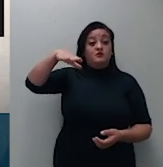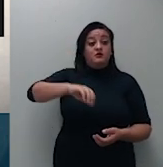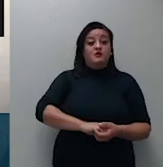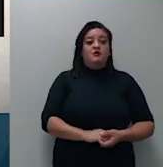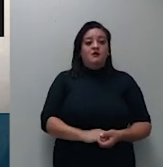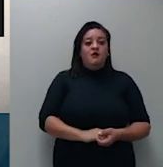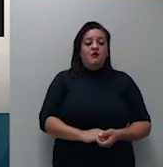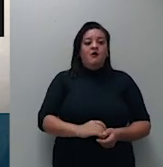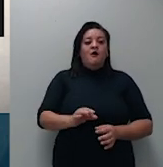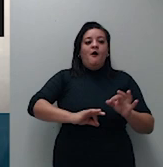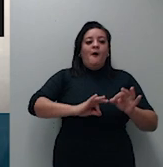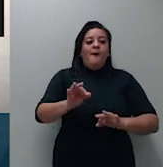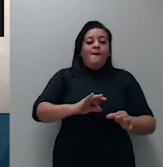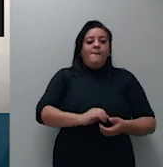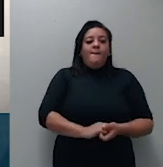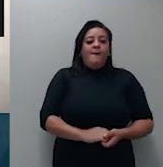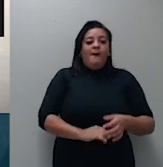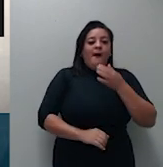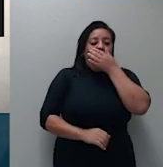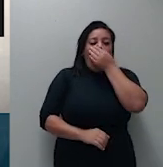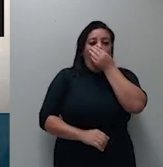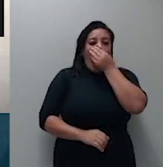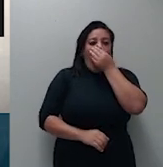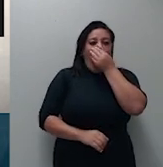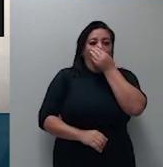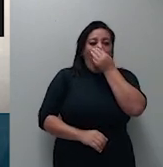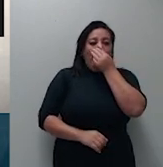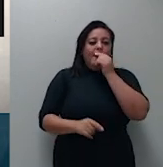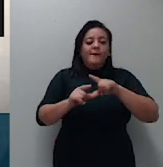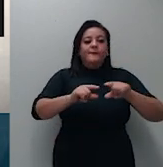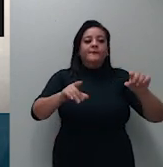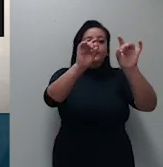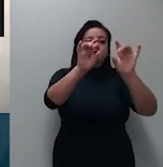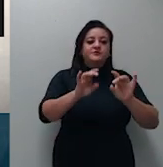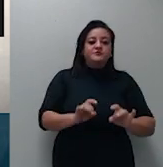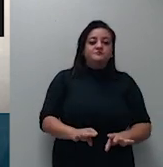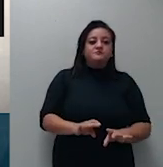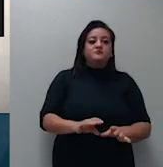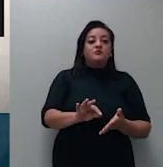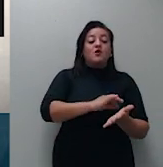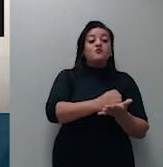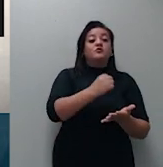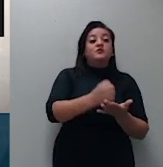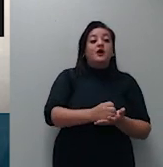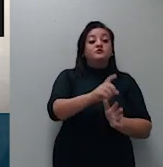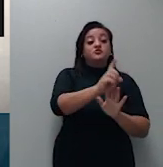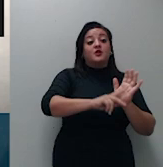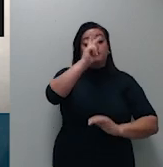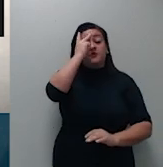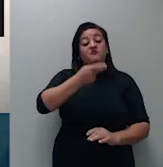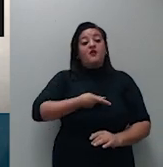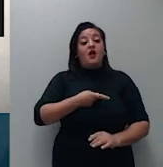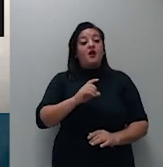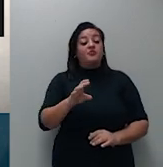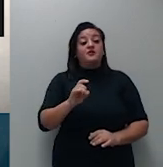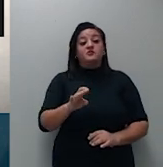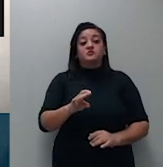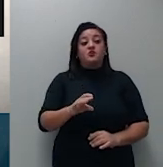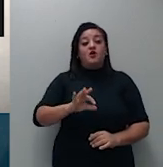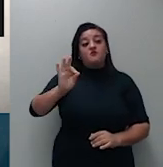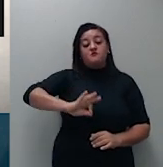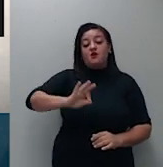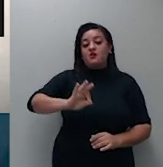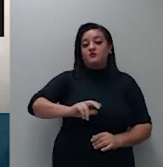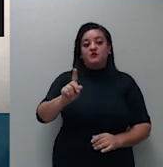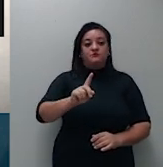em contrato onde se estabeleceu cláusulas especiais do contrato direito privado não é a